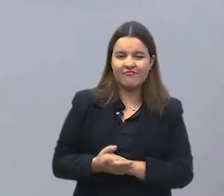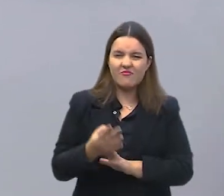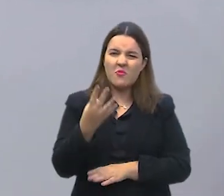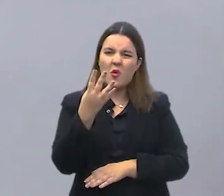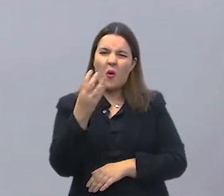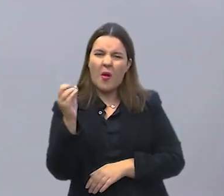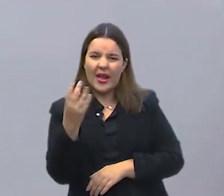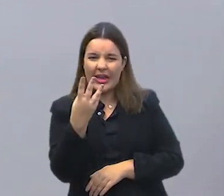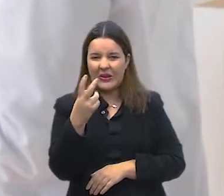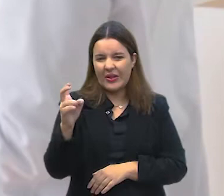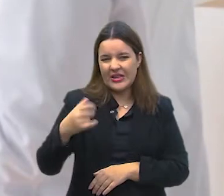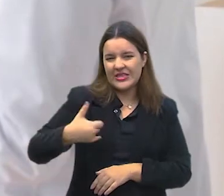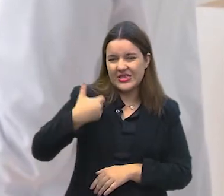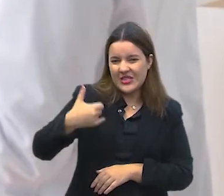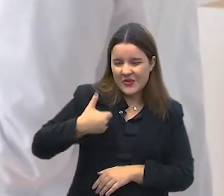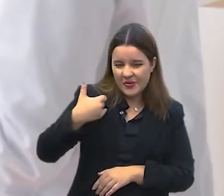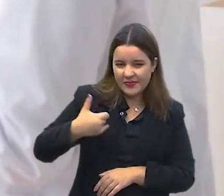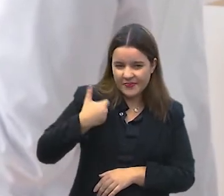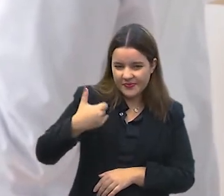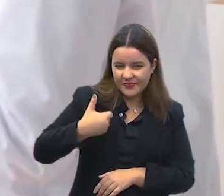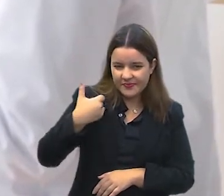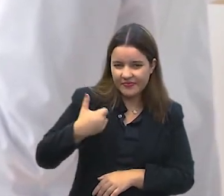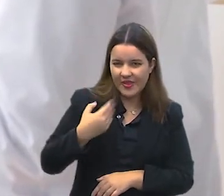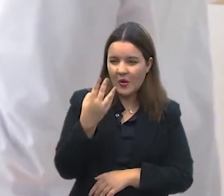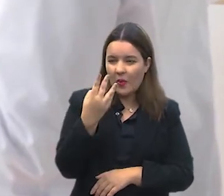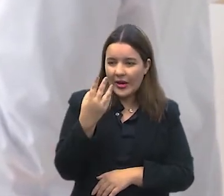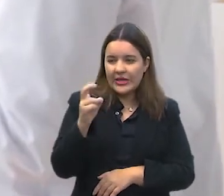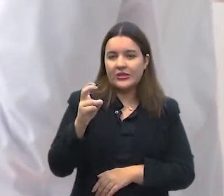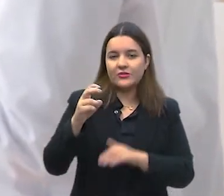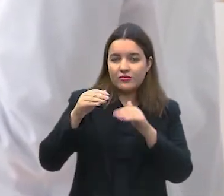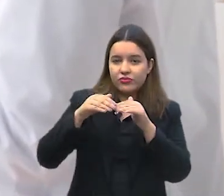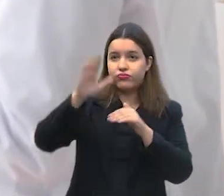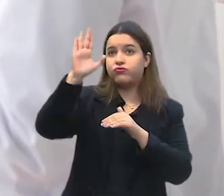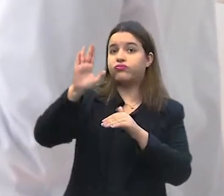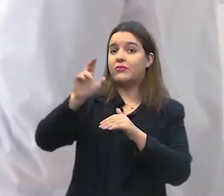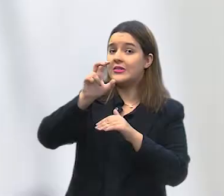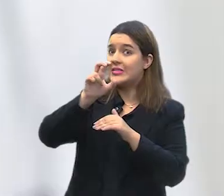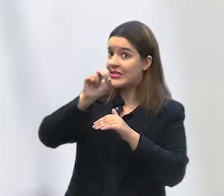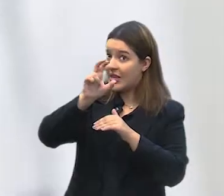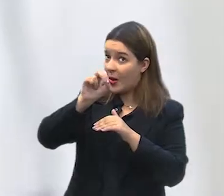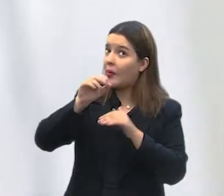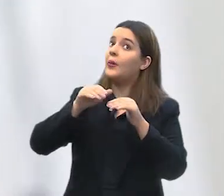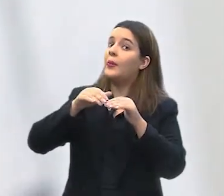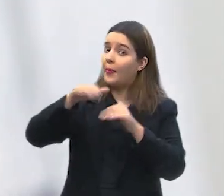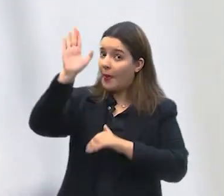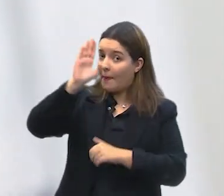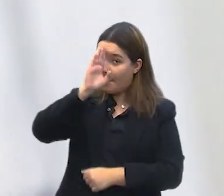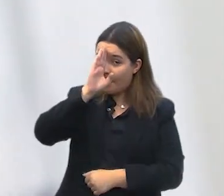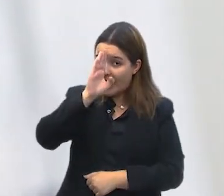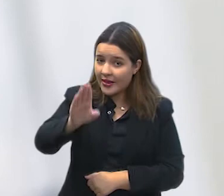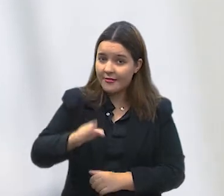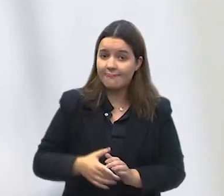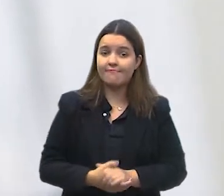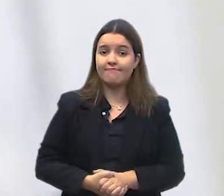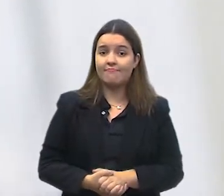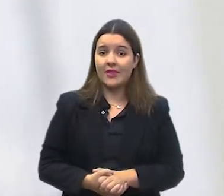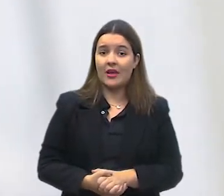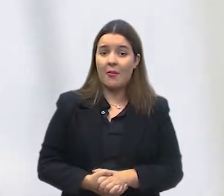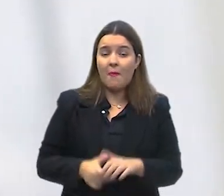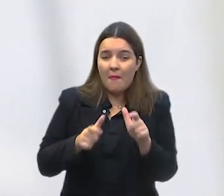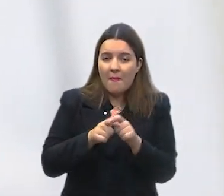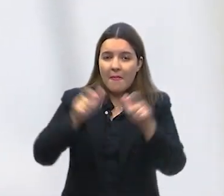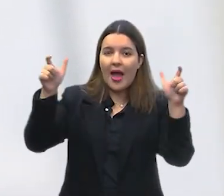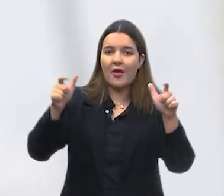45 anos. 45 para cima, dos 50 anos com certeza para cima, é quando